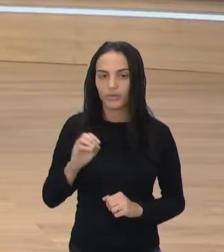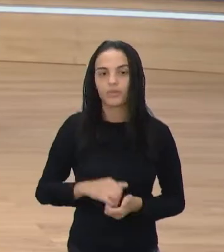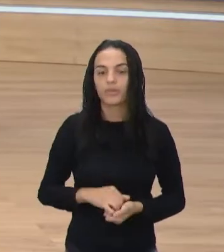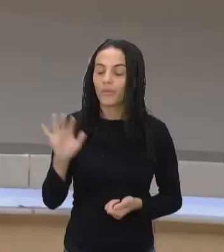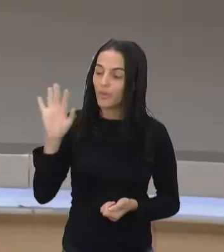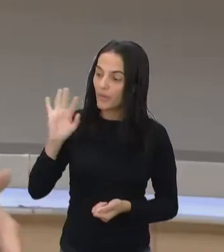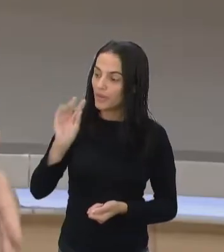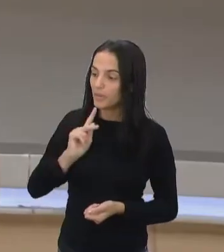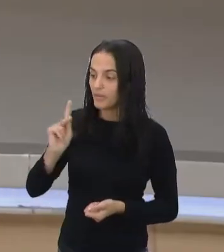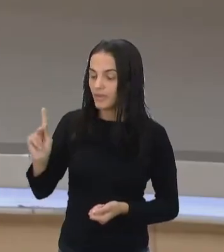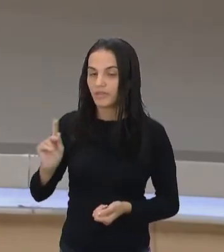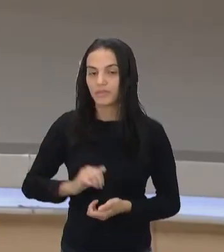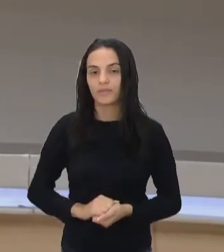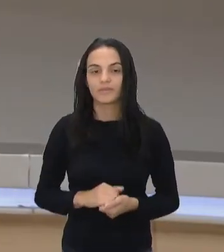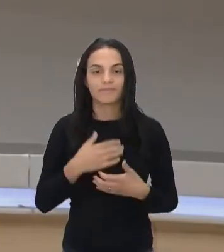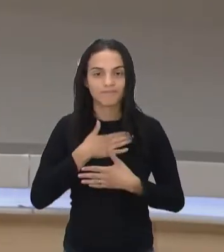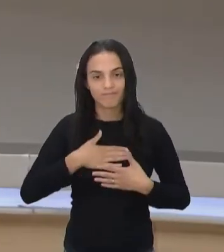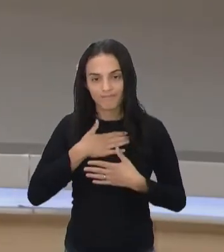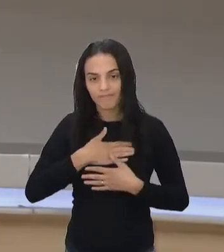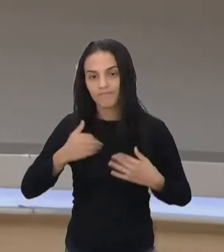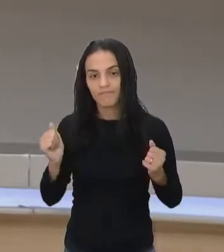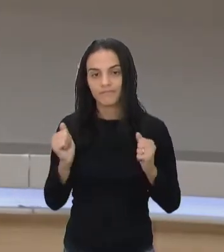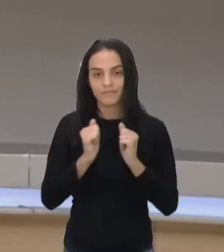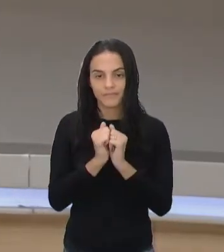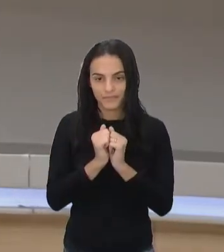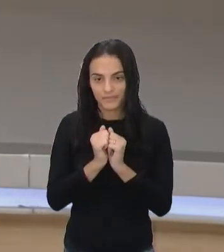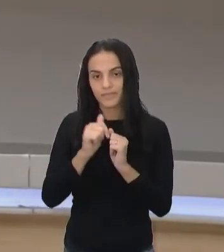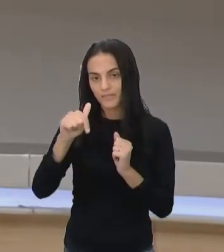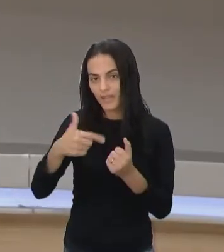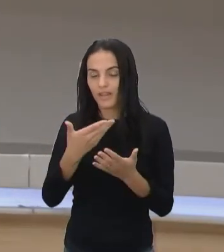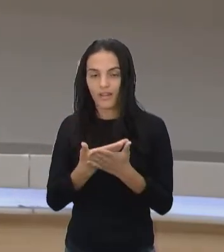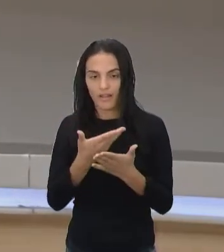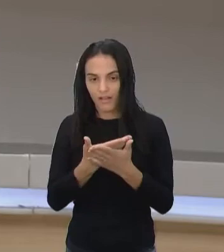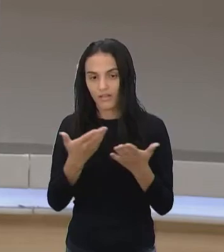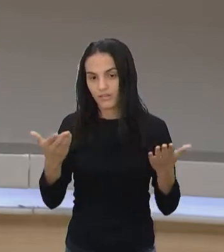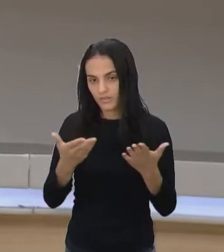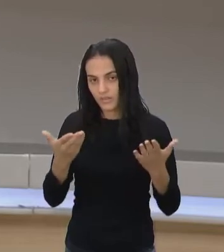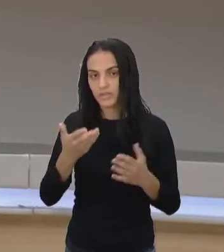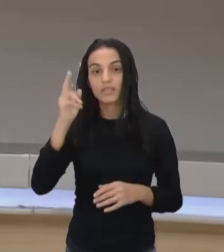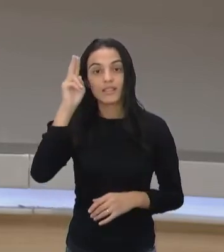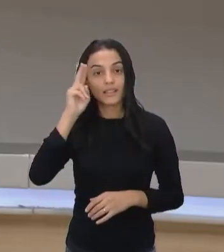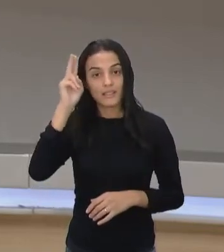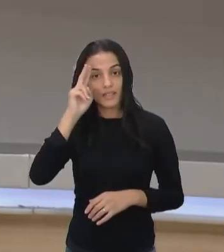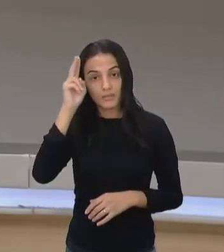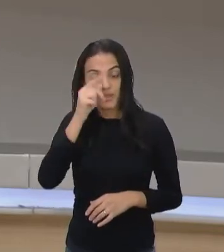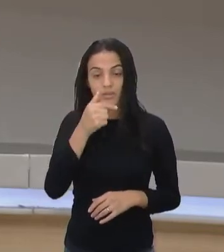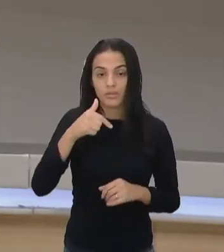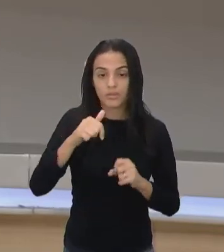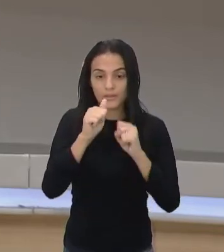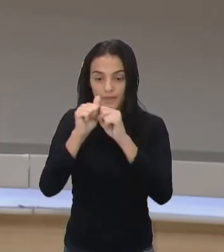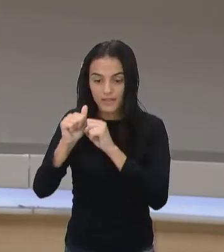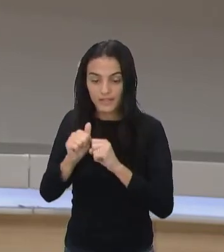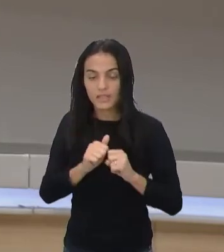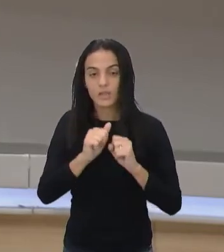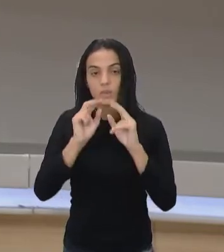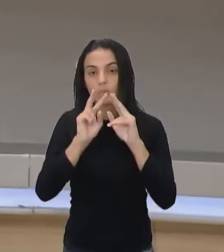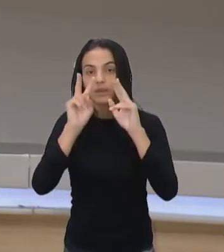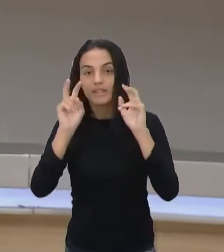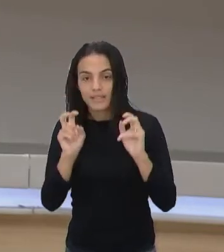Orenci. É uma honra estar aqui mediando a aula. Lembrando que a gente está fazendo aqui uma